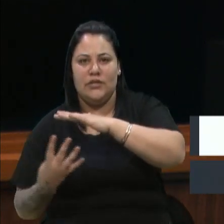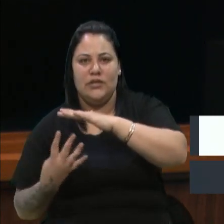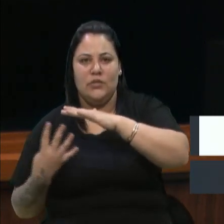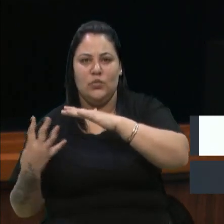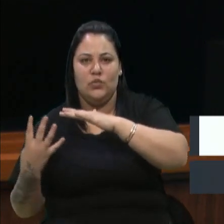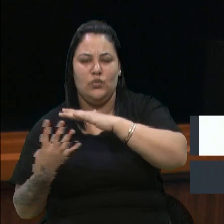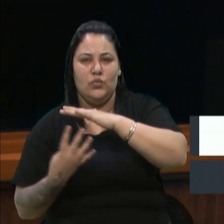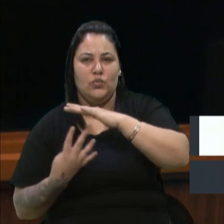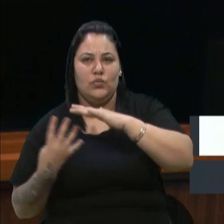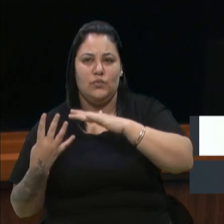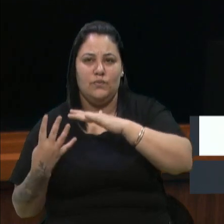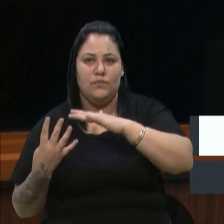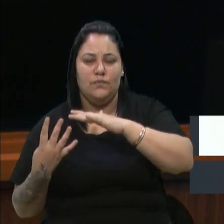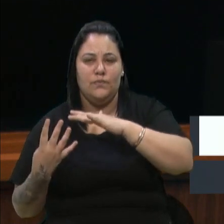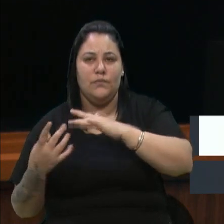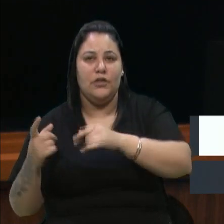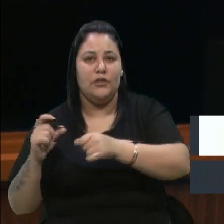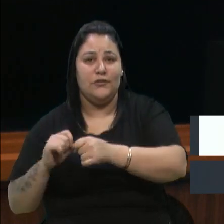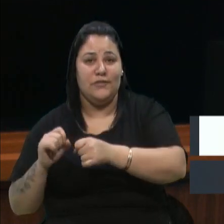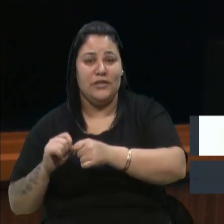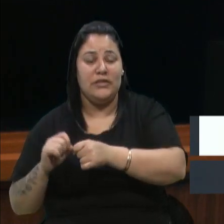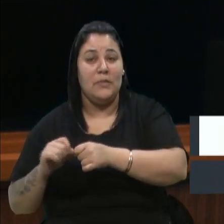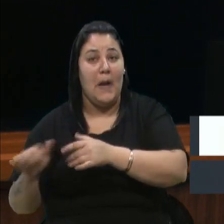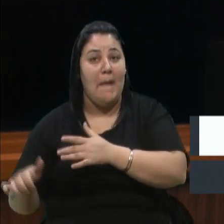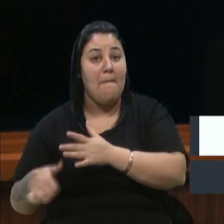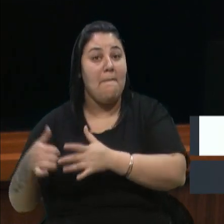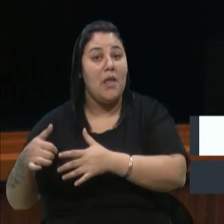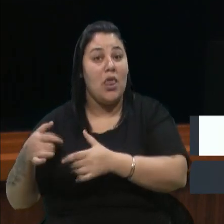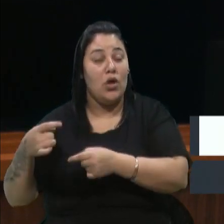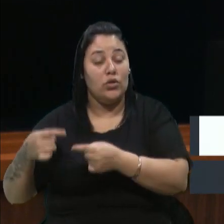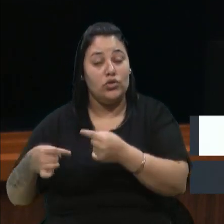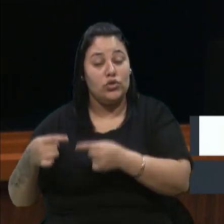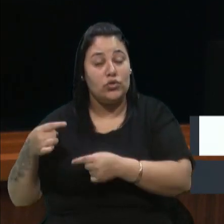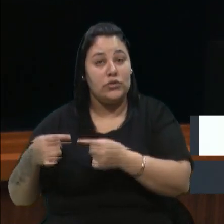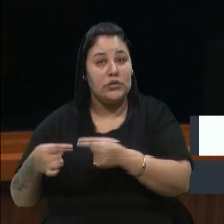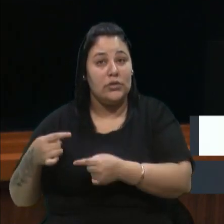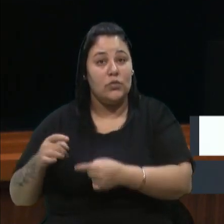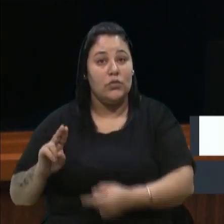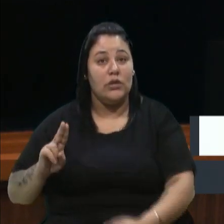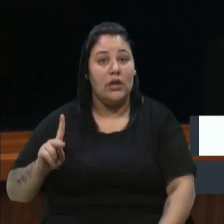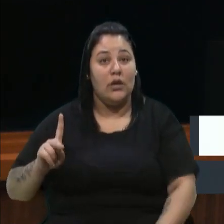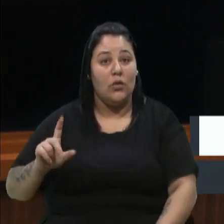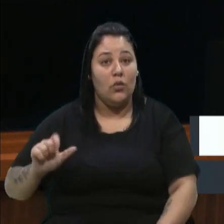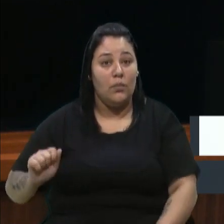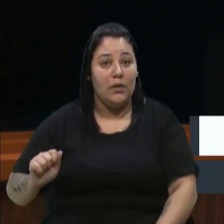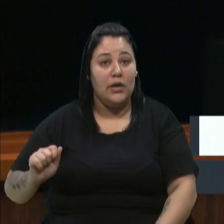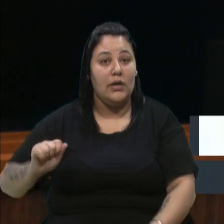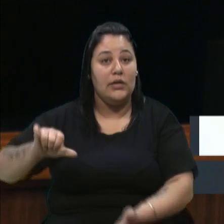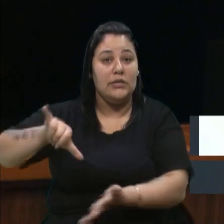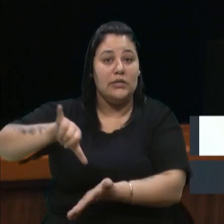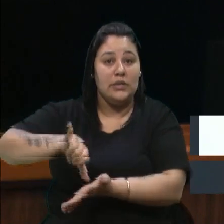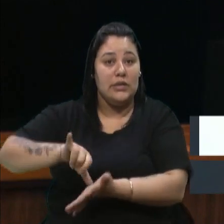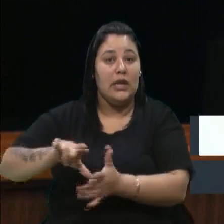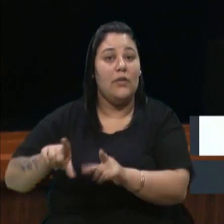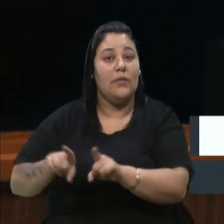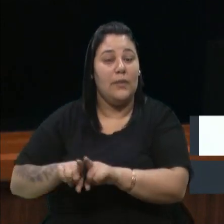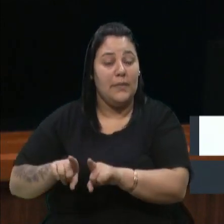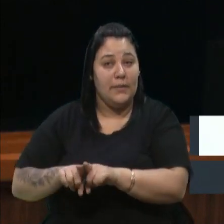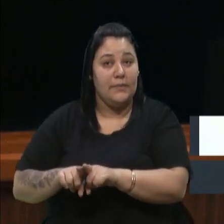estarmos fazendo uma maior discussão aqui na UPA Central, também